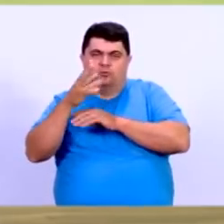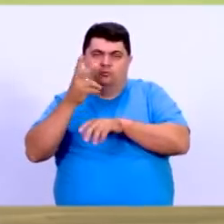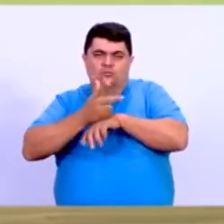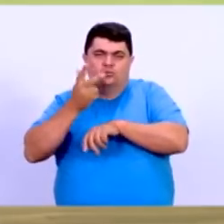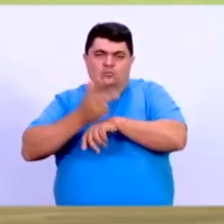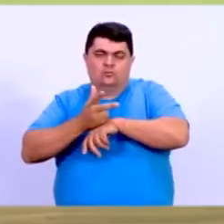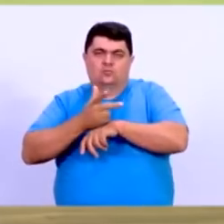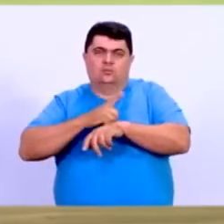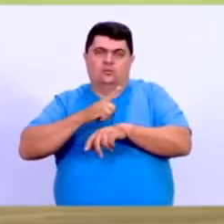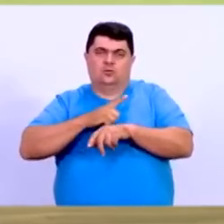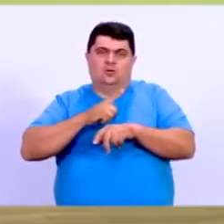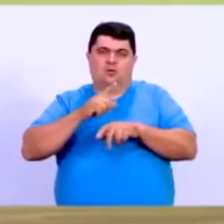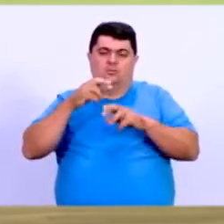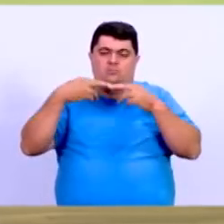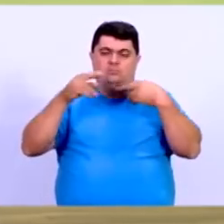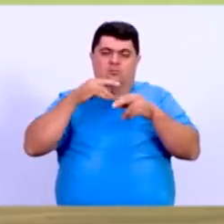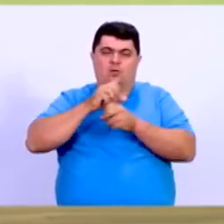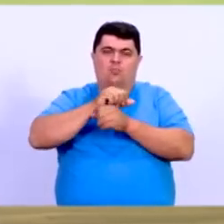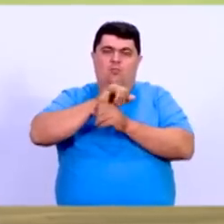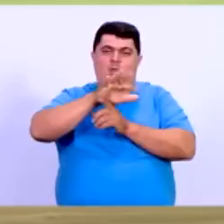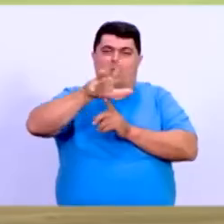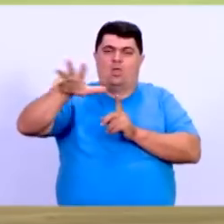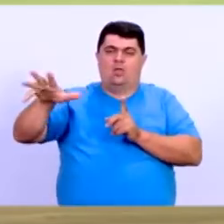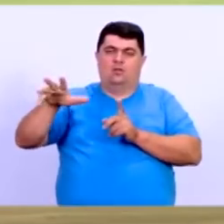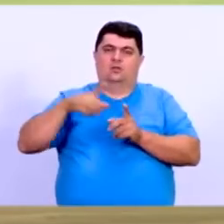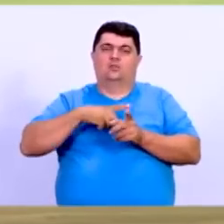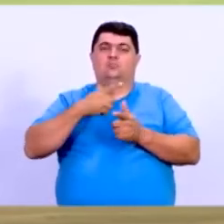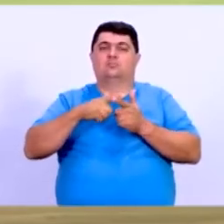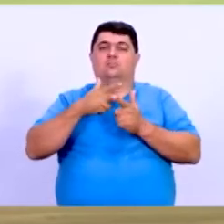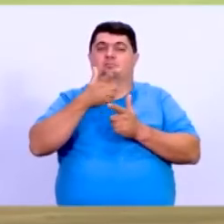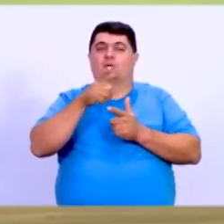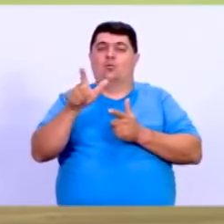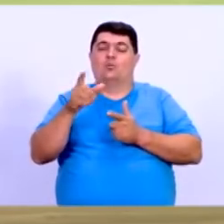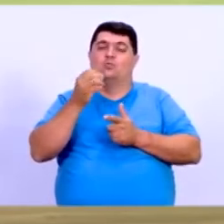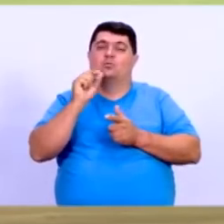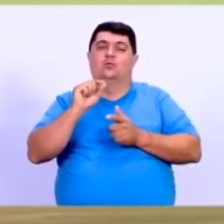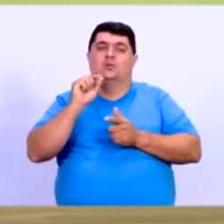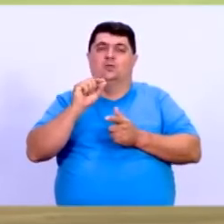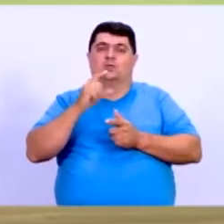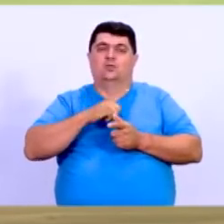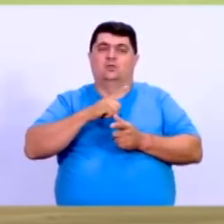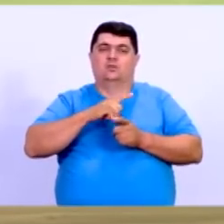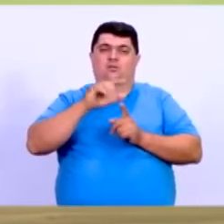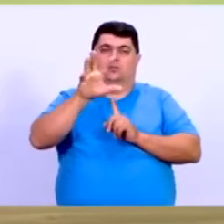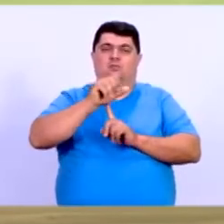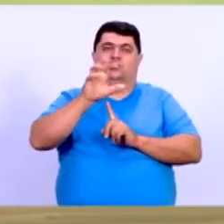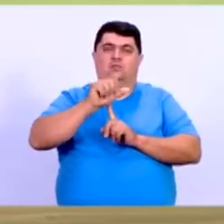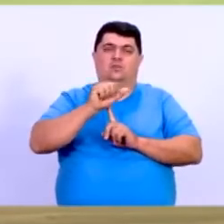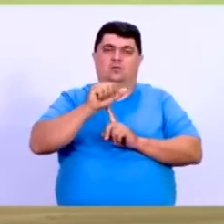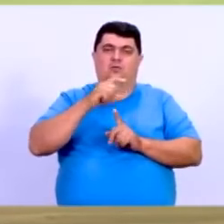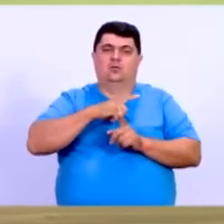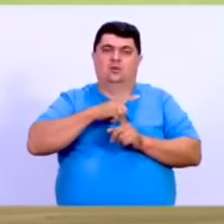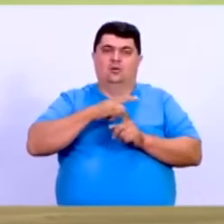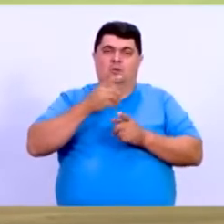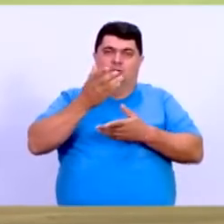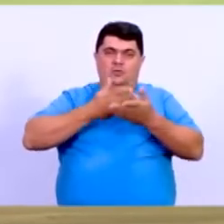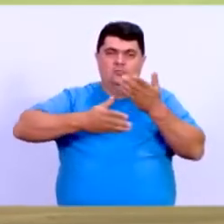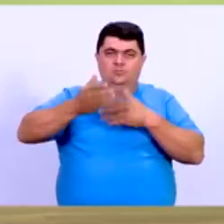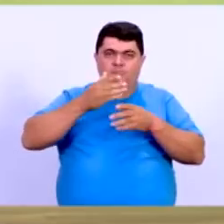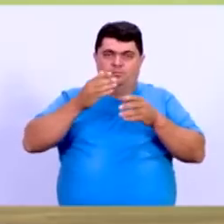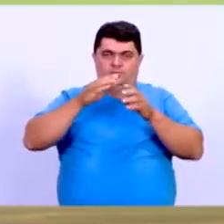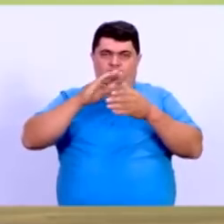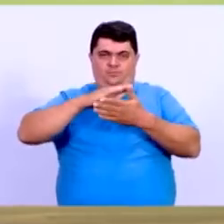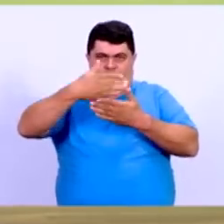recurso é compartilhado pela rede. Aí a gente tem outro problema, que é a desvantagem. Eu tenho uma rede sem fio em casa para eu compartilhar essas imagens com o computador,